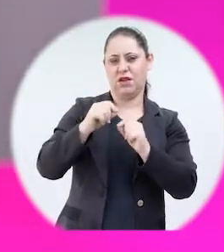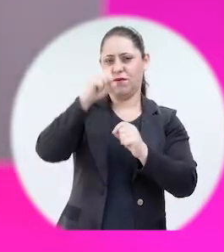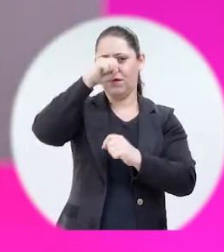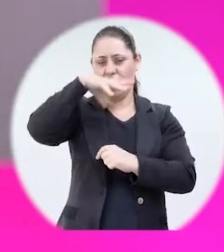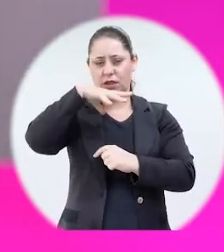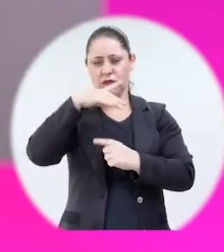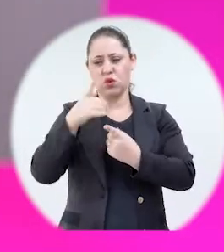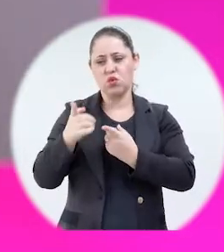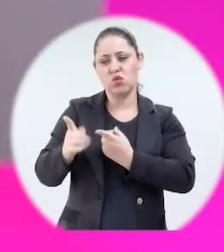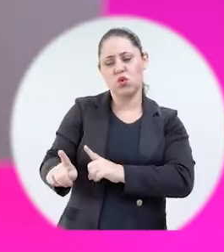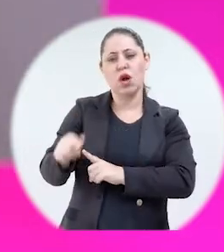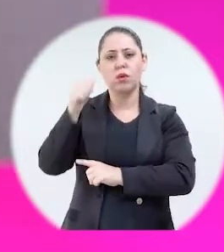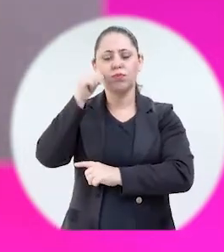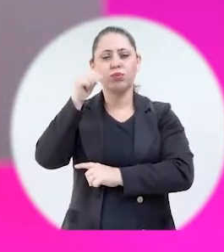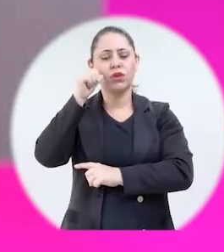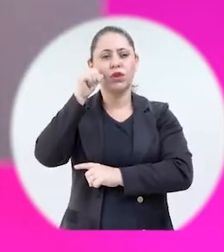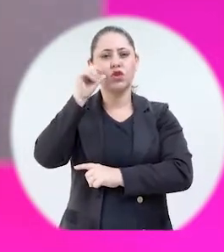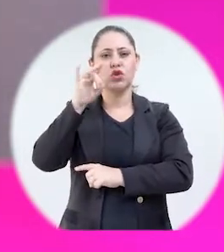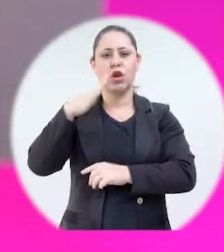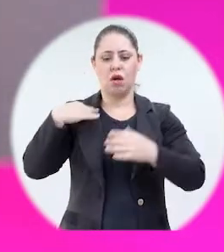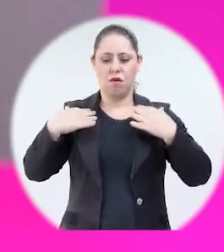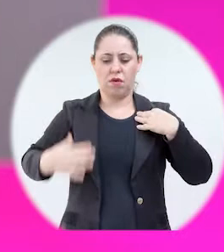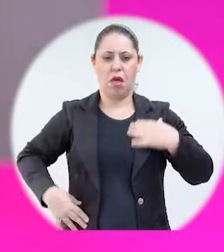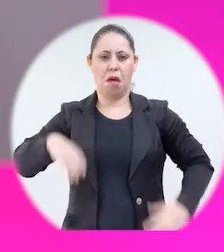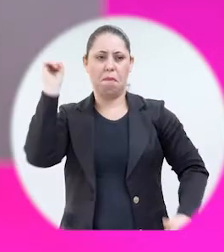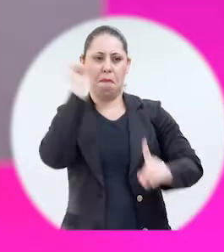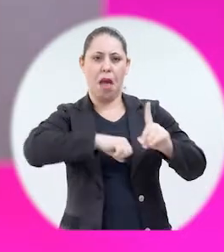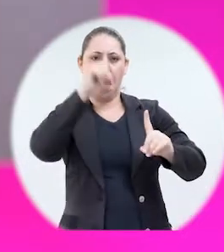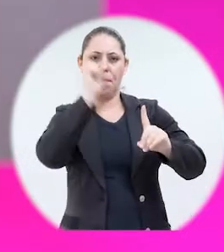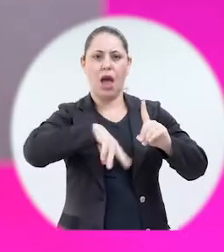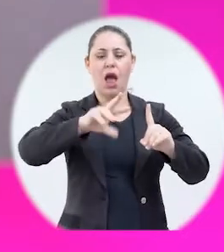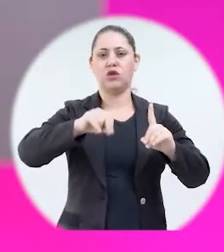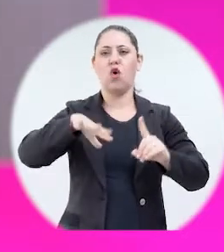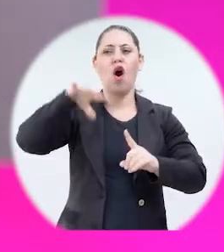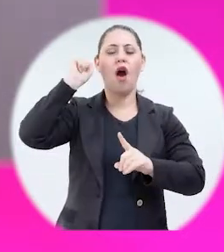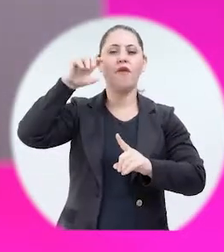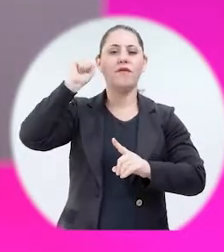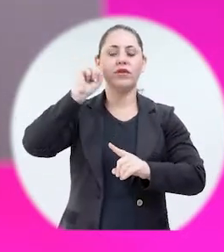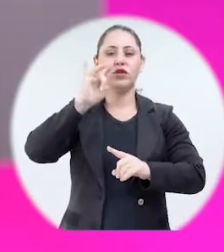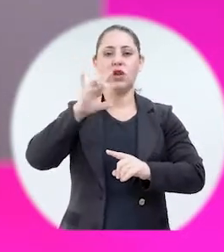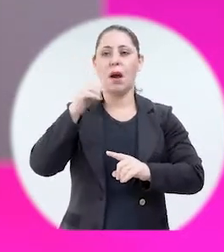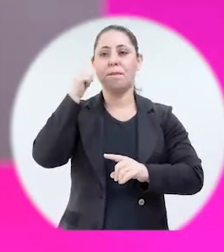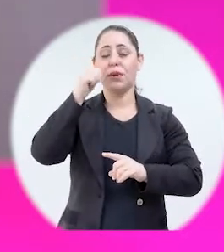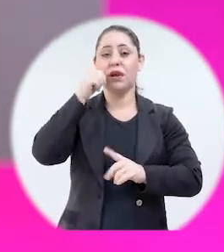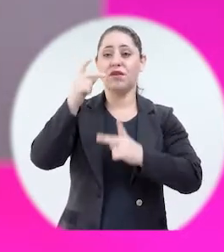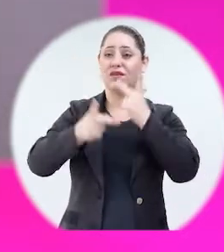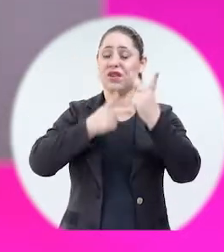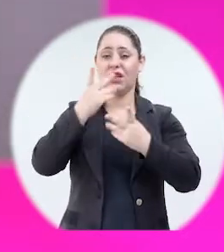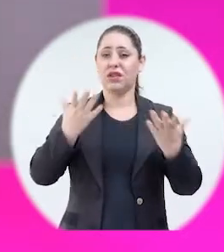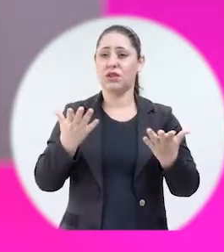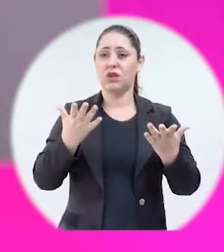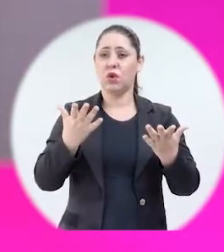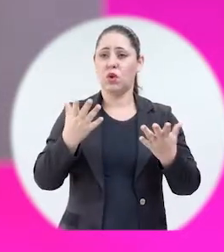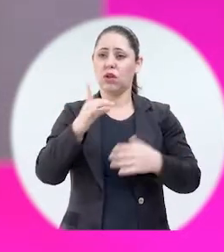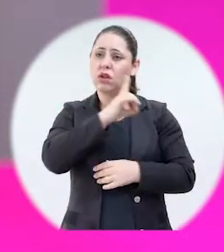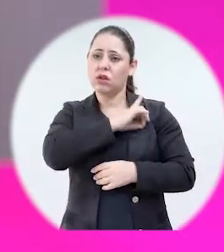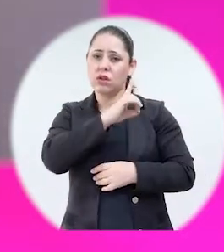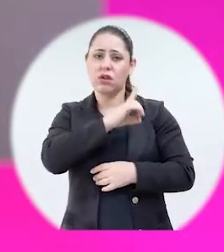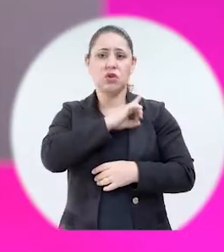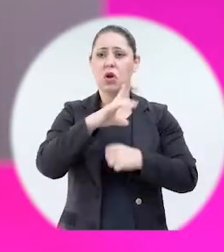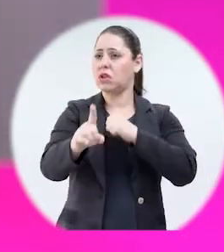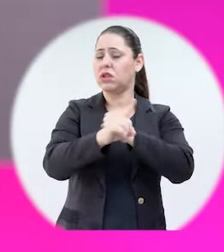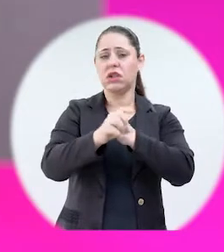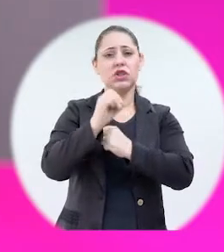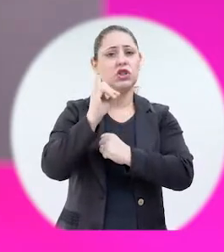contra a mulher era só a violência física. Quantas vezes a gente não ouvia das mulheres dizendo, olha, na delegacia